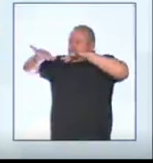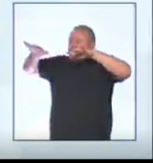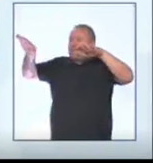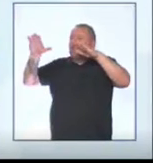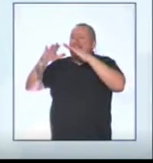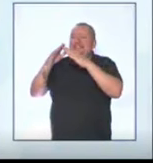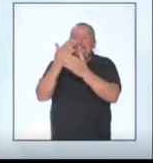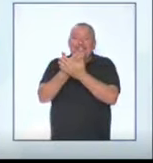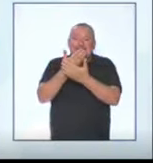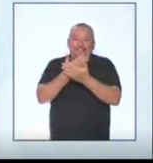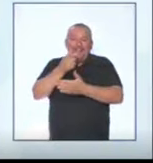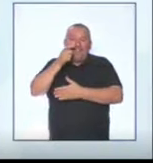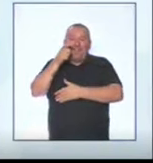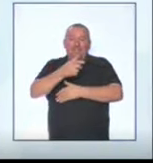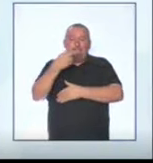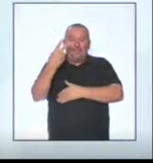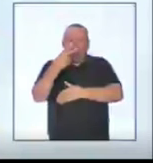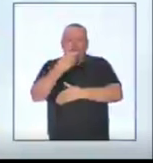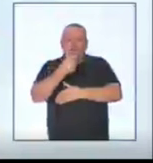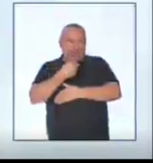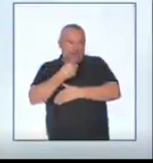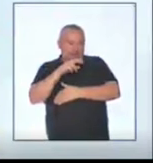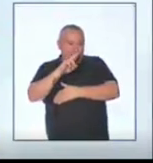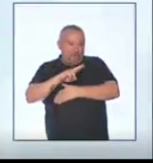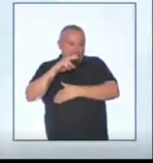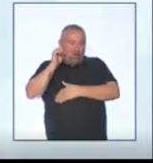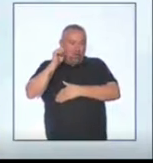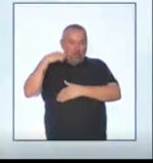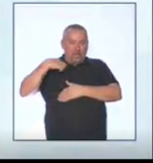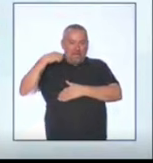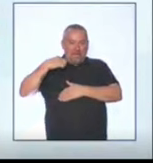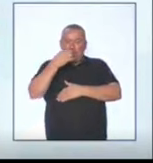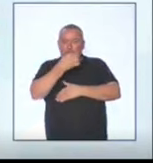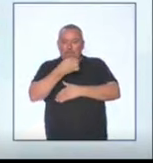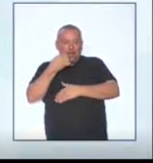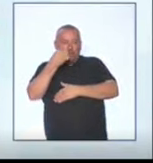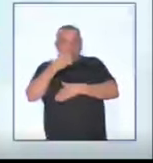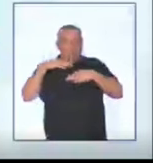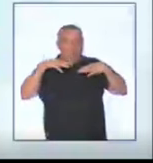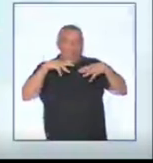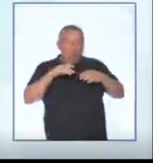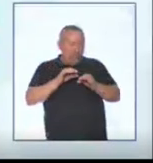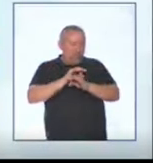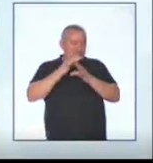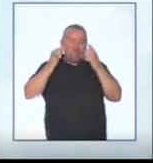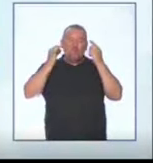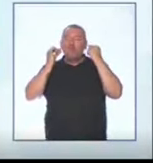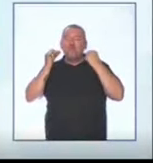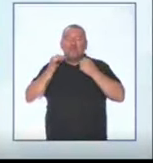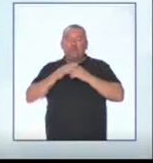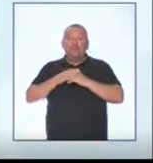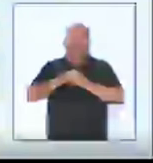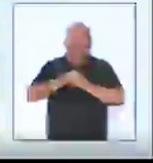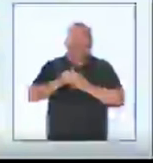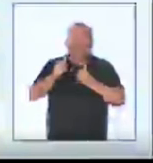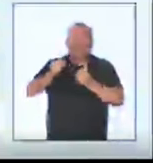colégio, vai ver esses dois garotos vestidos de mulher com batom e tudo. No dia